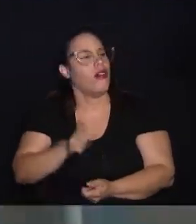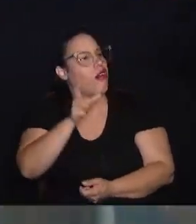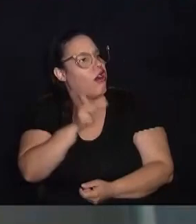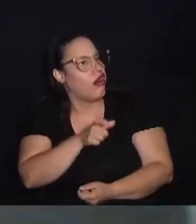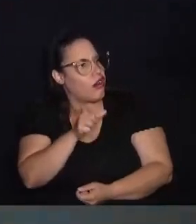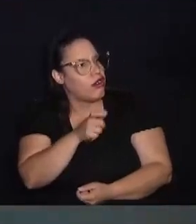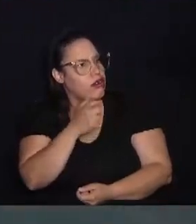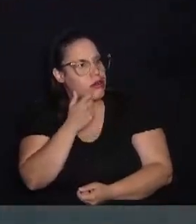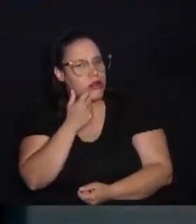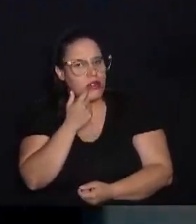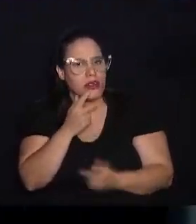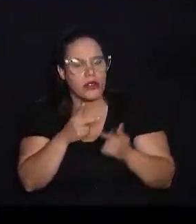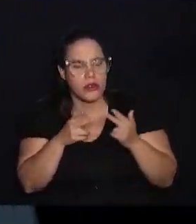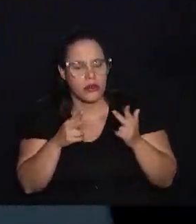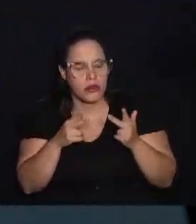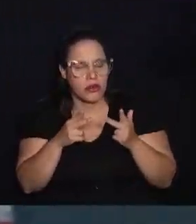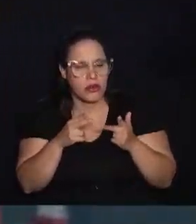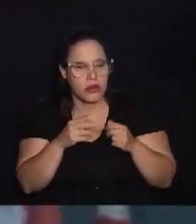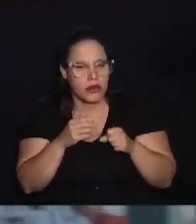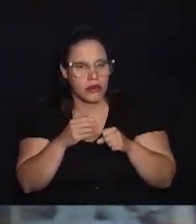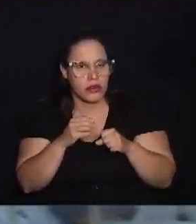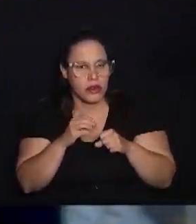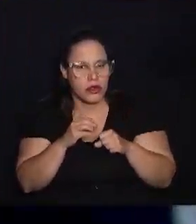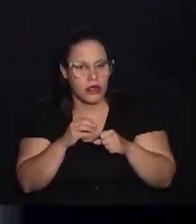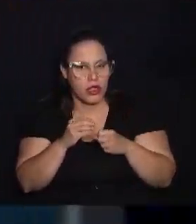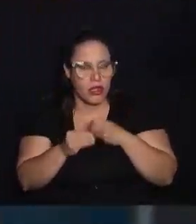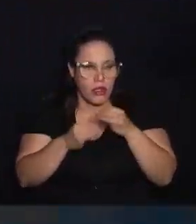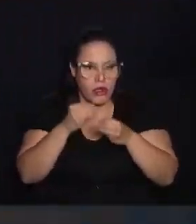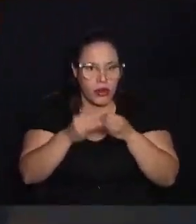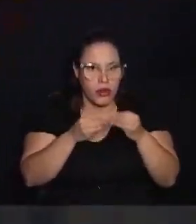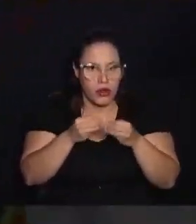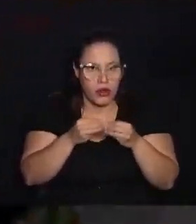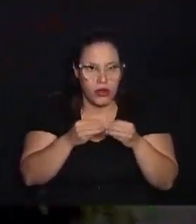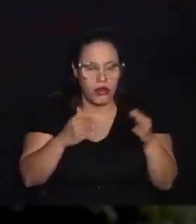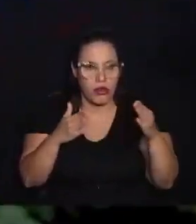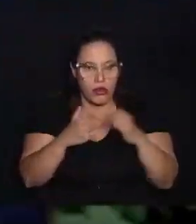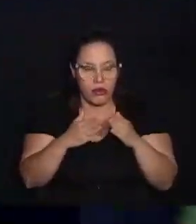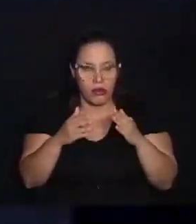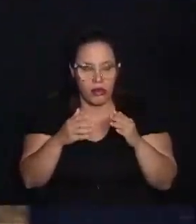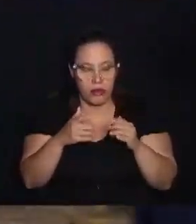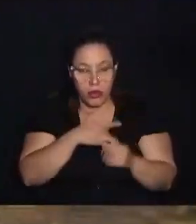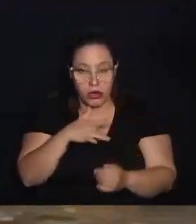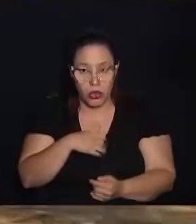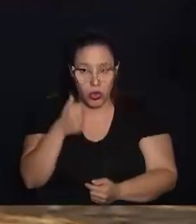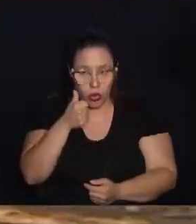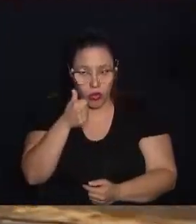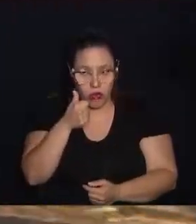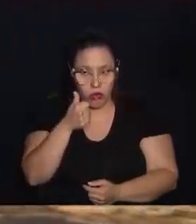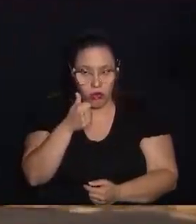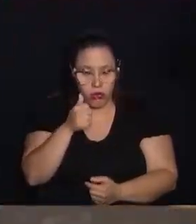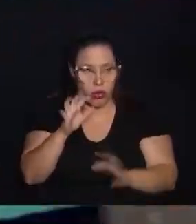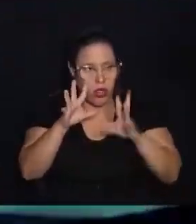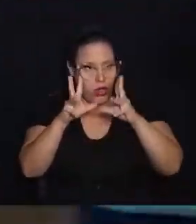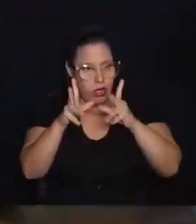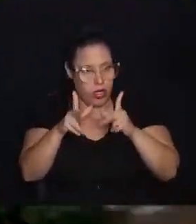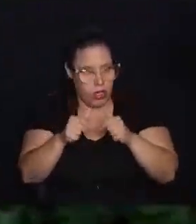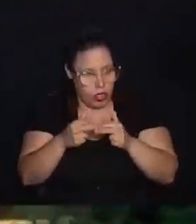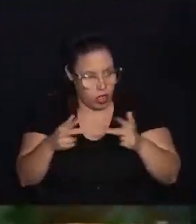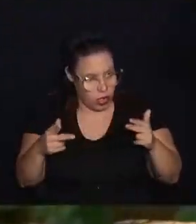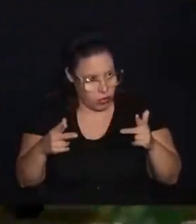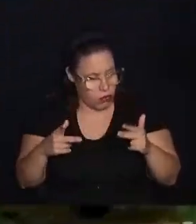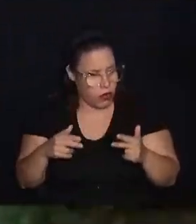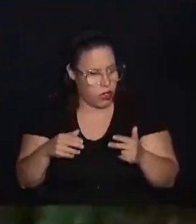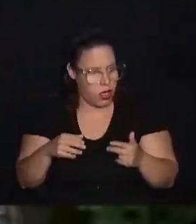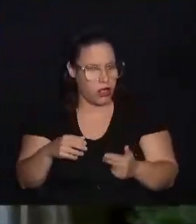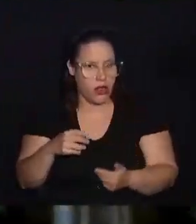não essa todas essas práticas não são oferecidas somente em um posto de saúde são em vários espalhados pelo por Campinas Sim correto